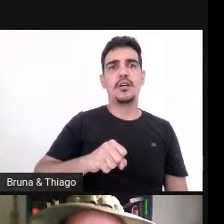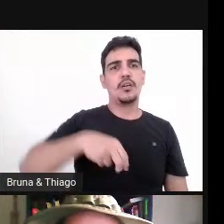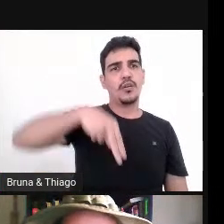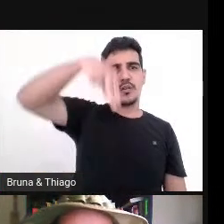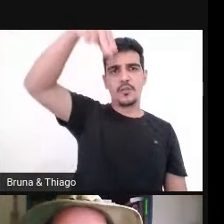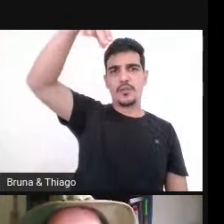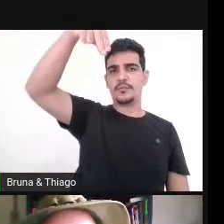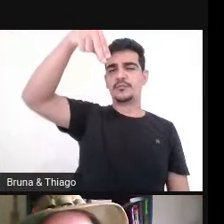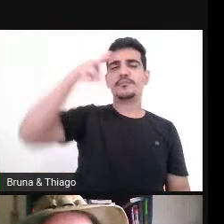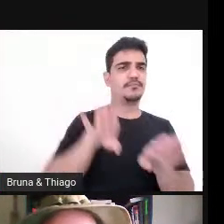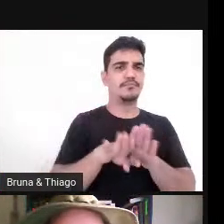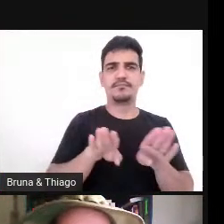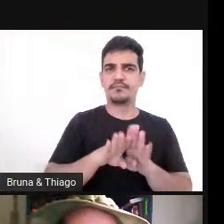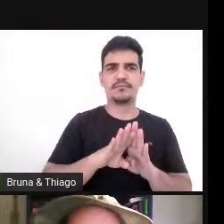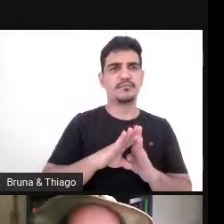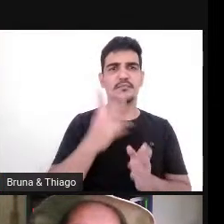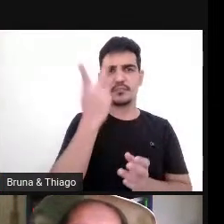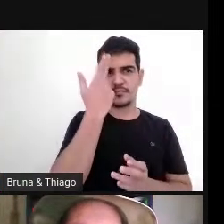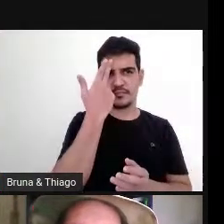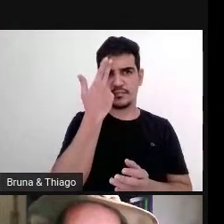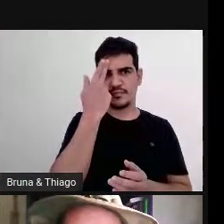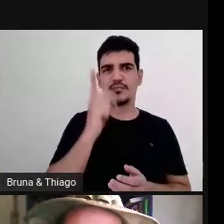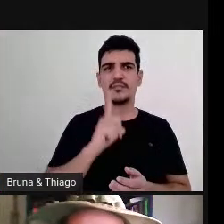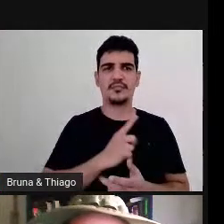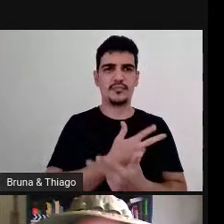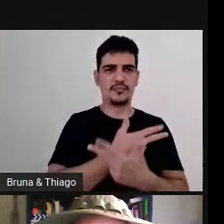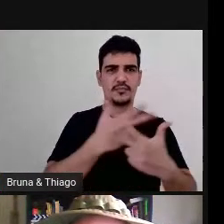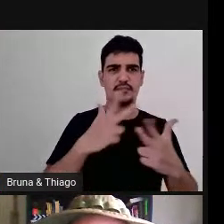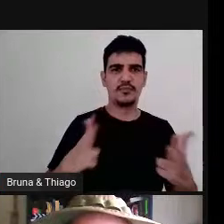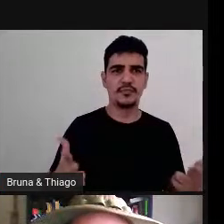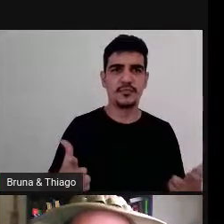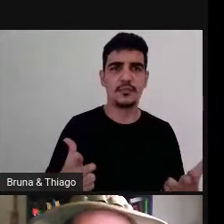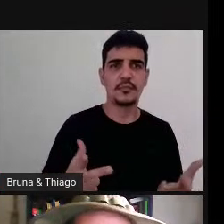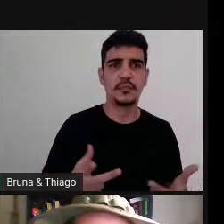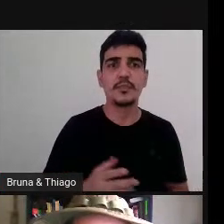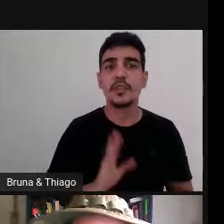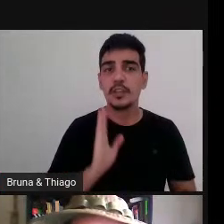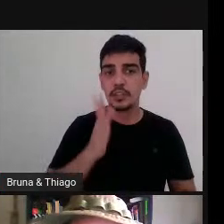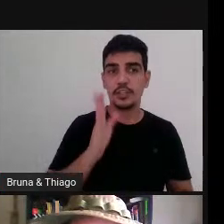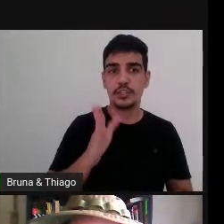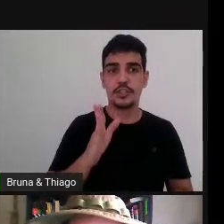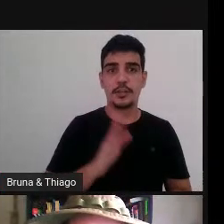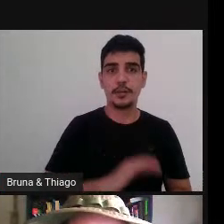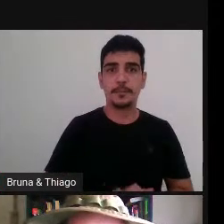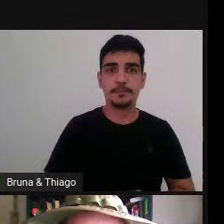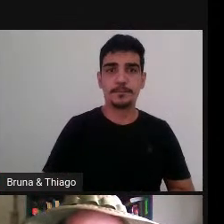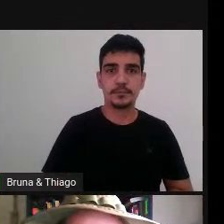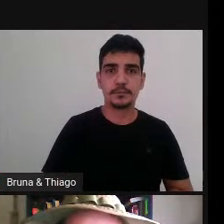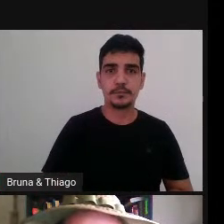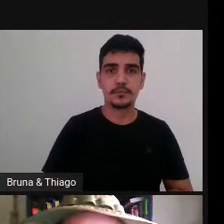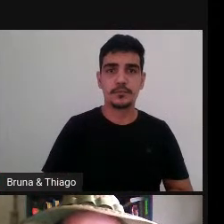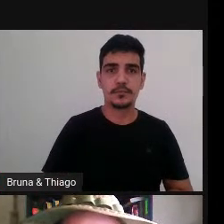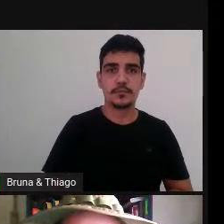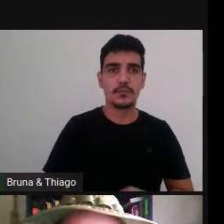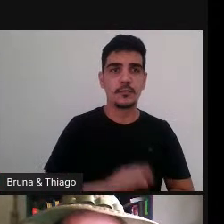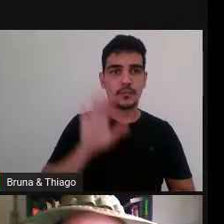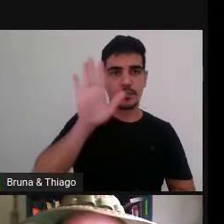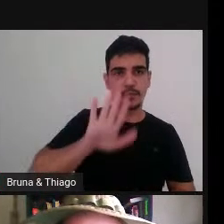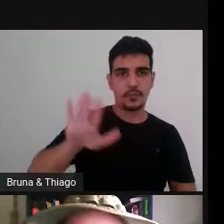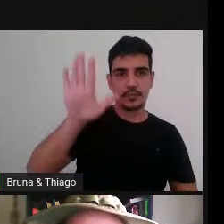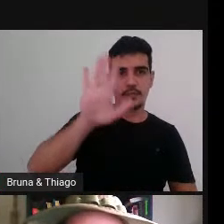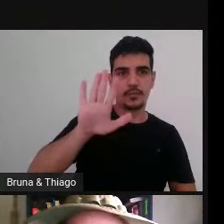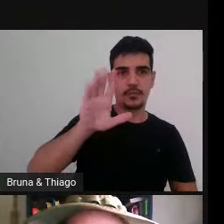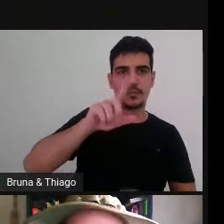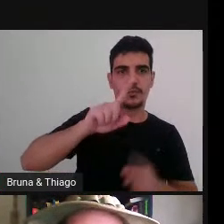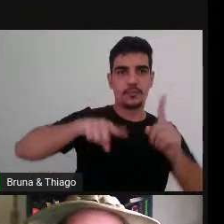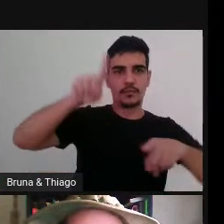cascavéis. Nordeste, Sudeste também tem muito. Para a gente aqui é mais a jararaca. Já o araneísmo, se a gente olhar esse gráfico aí, ó, tá